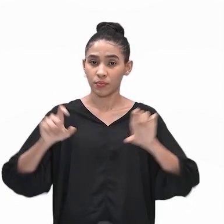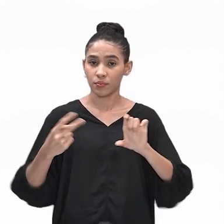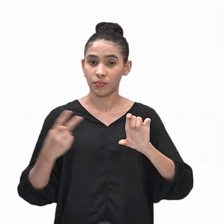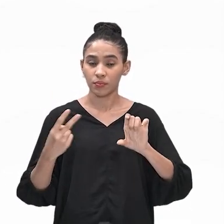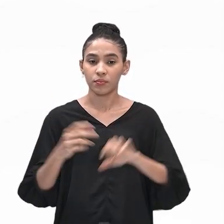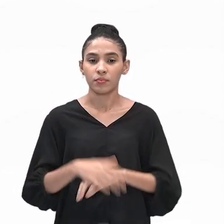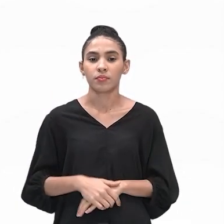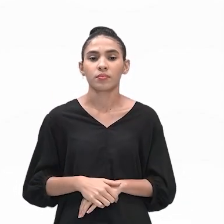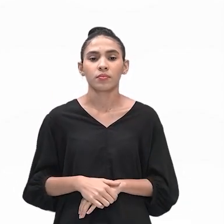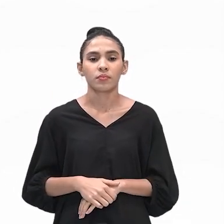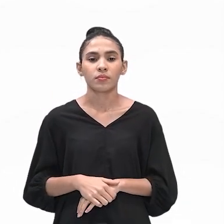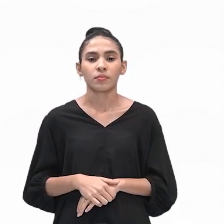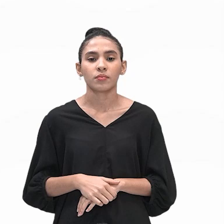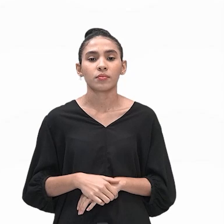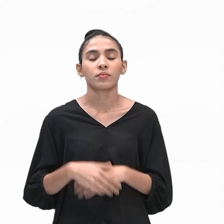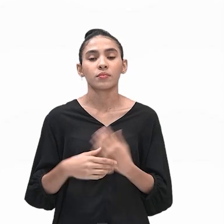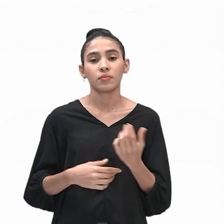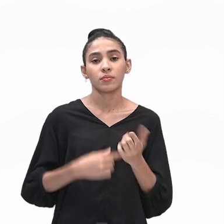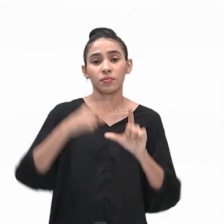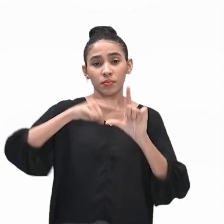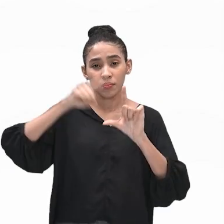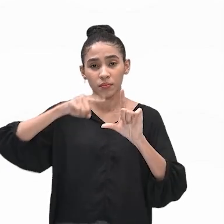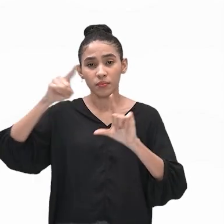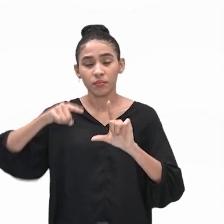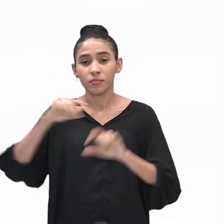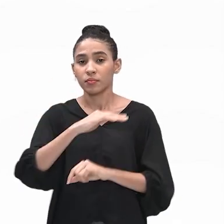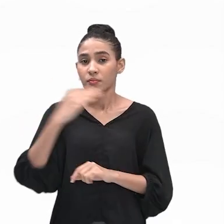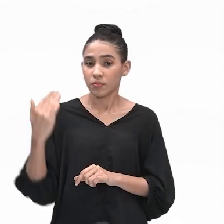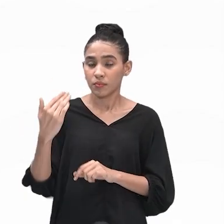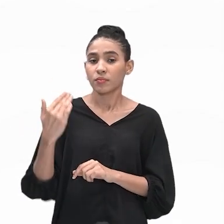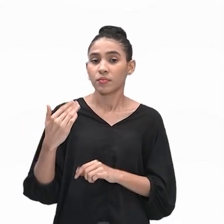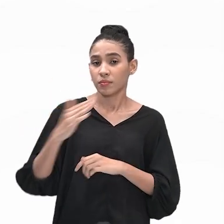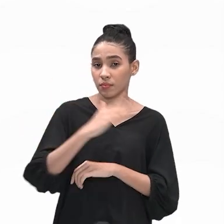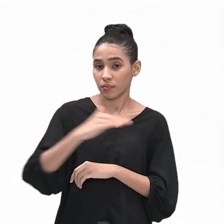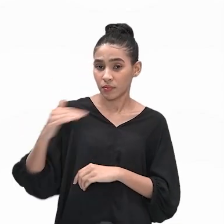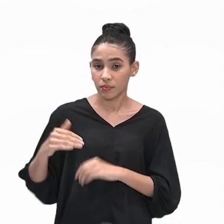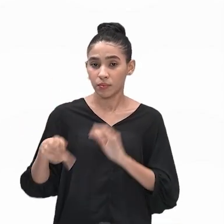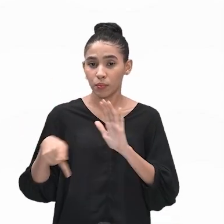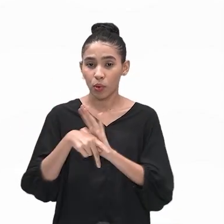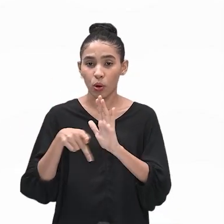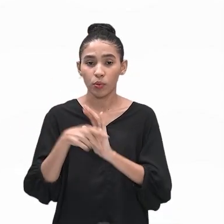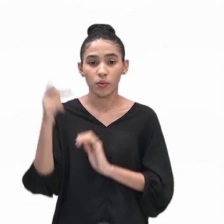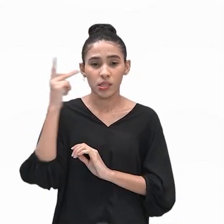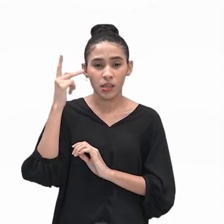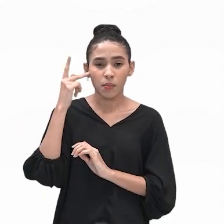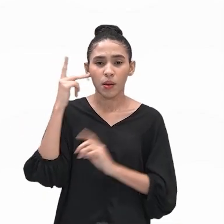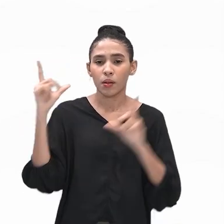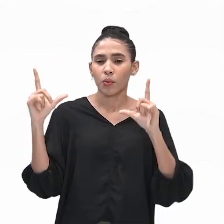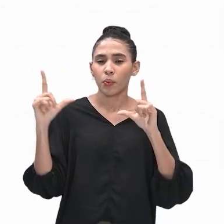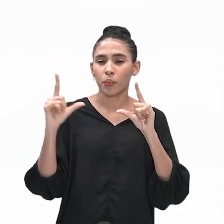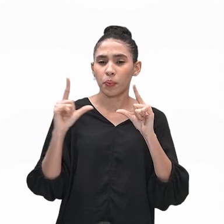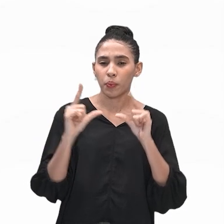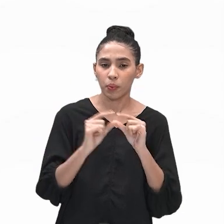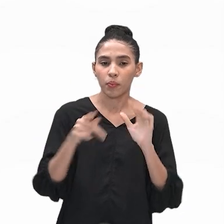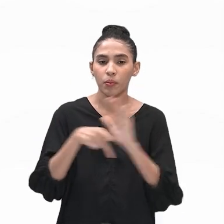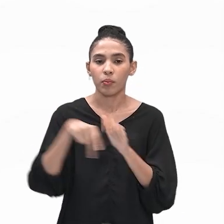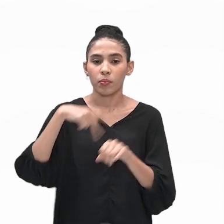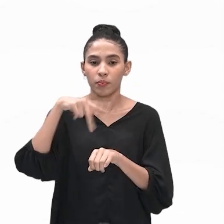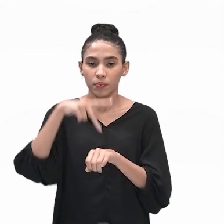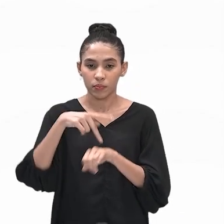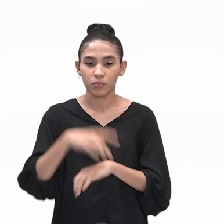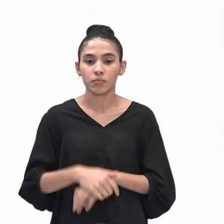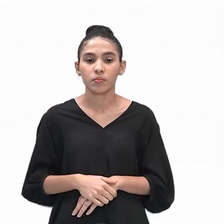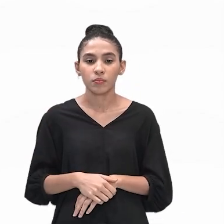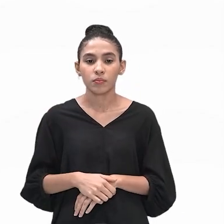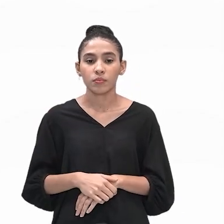Ora, o índice de mortalidade infantil de São Caetano do Sul, em São Paulo, foi o que mais caiu no país. E